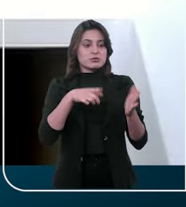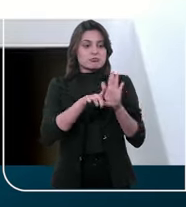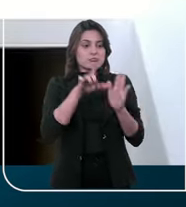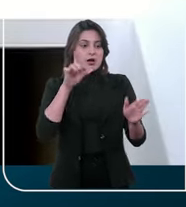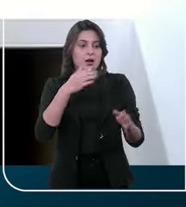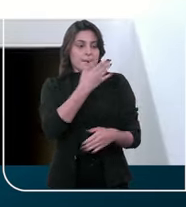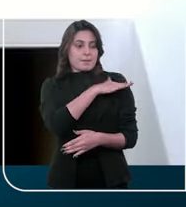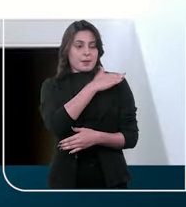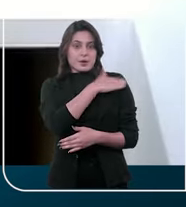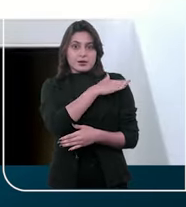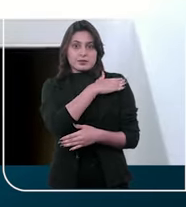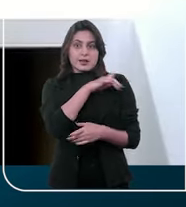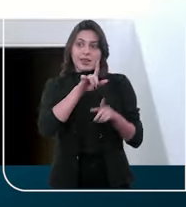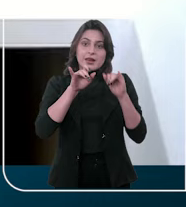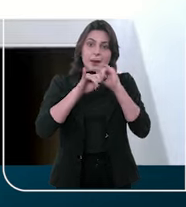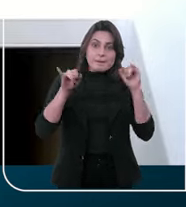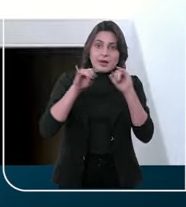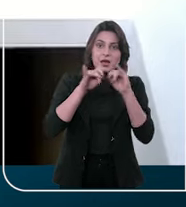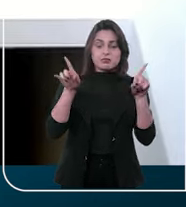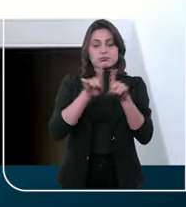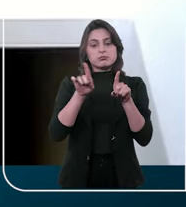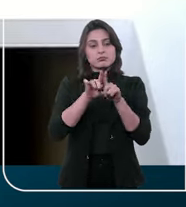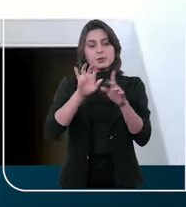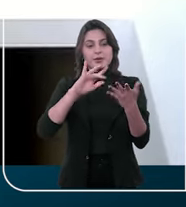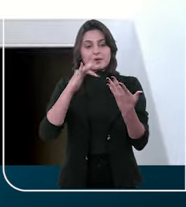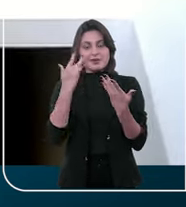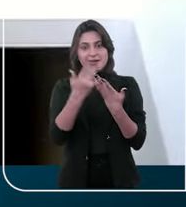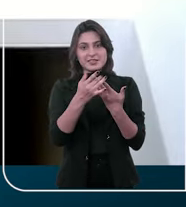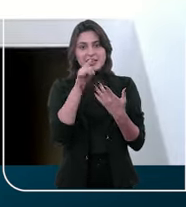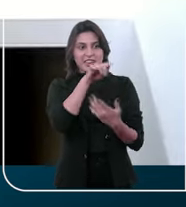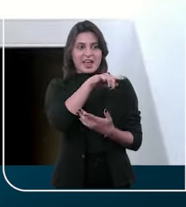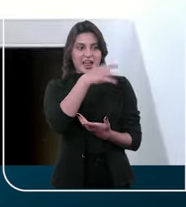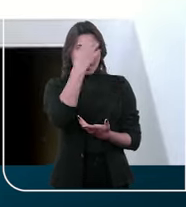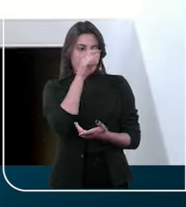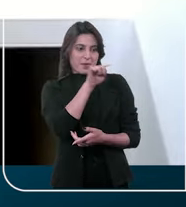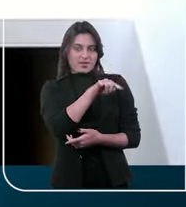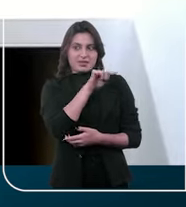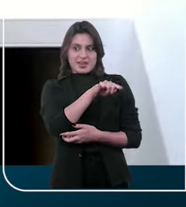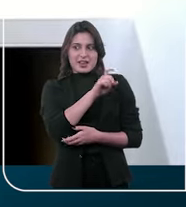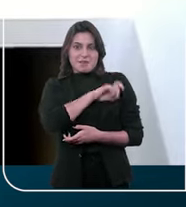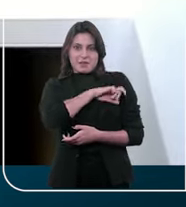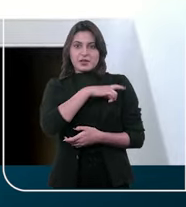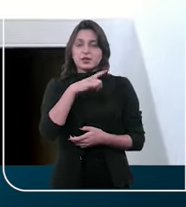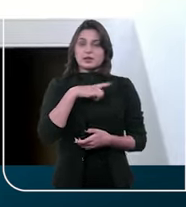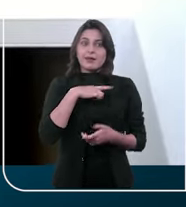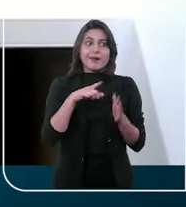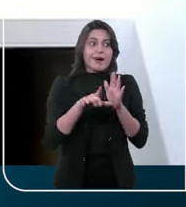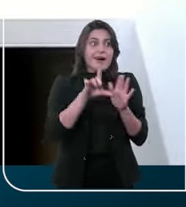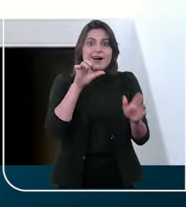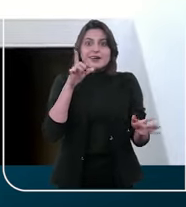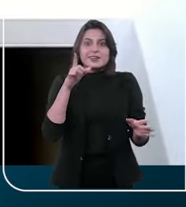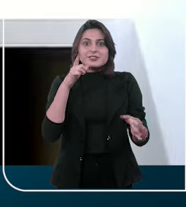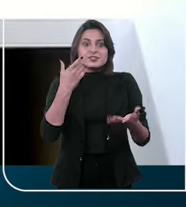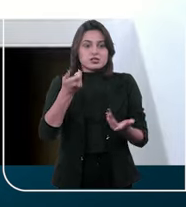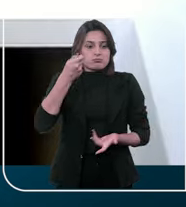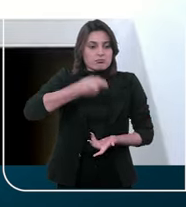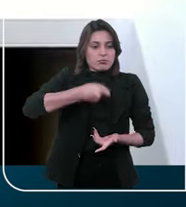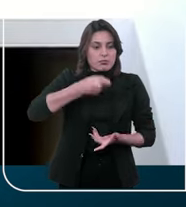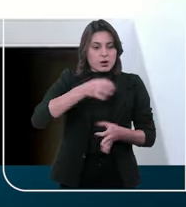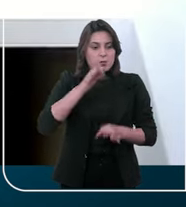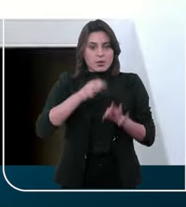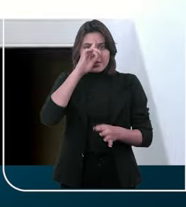atribuição de culpa antes de concluídas as apurações e formalizada a acusação. E quantas vezes nós não vemos delegados de